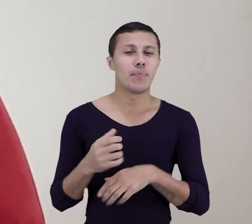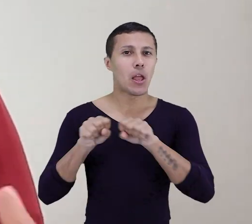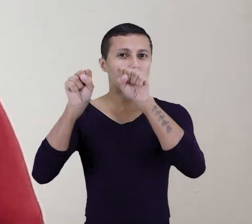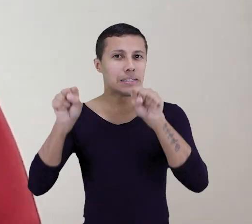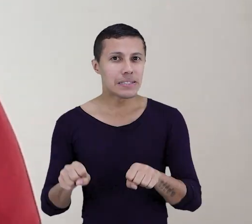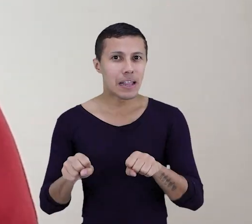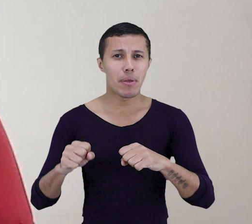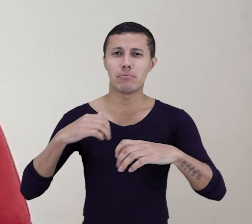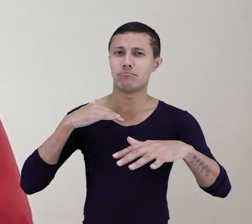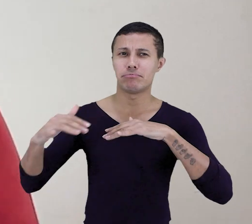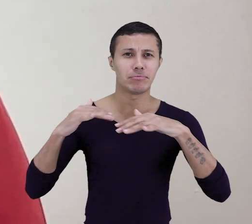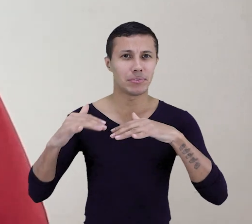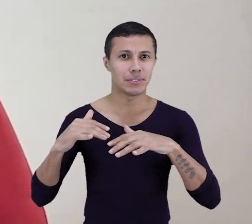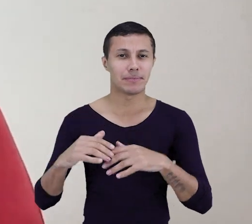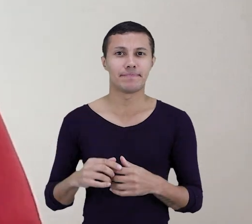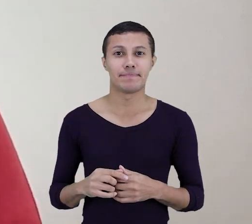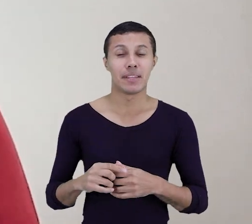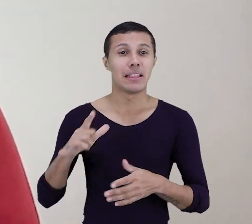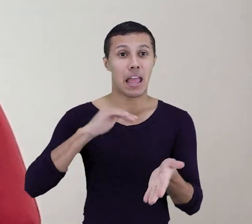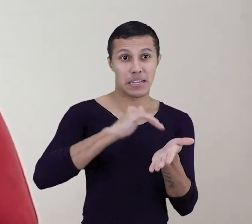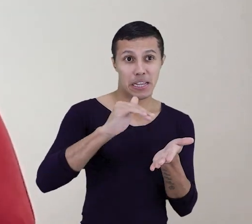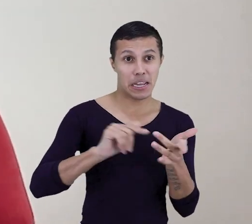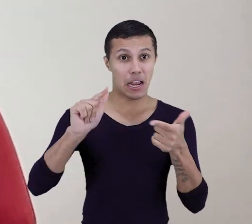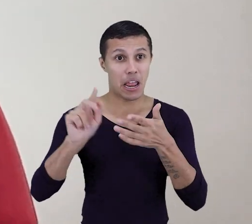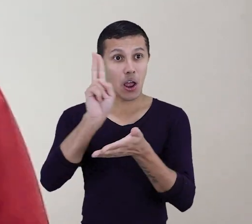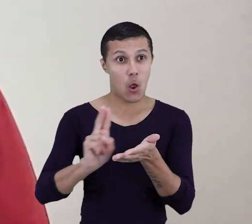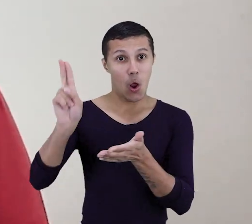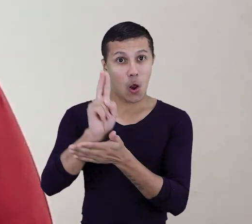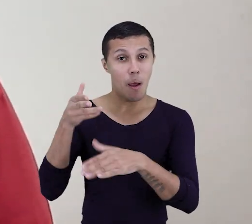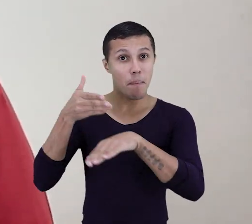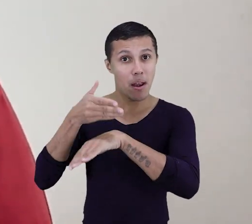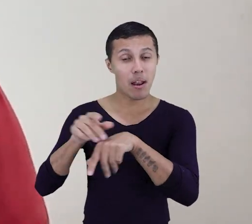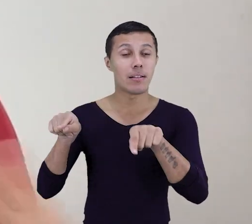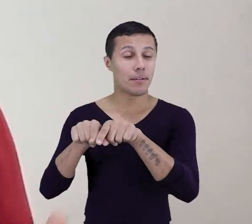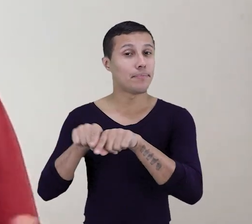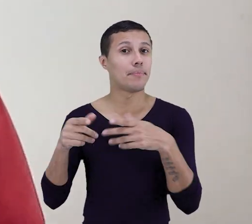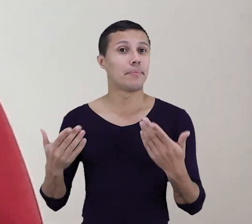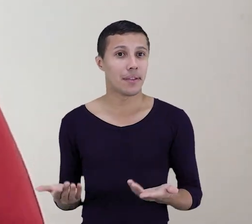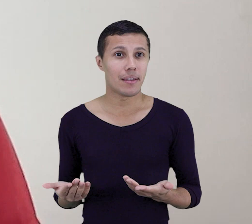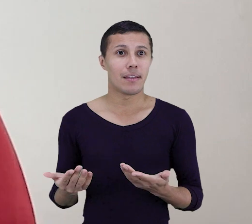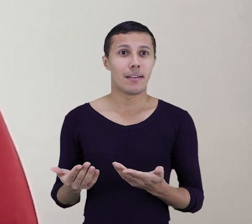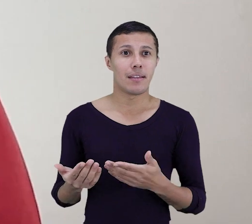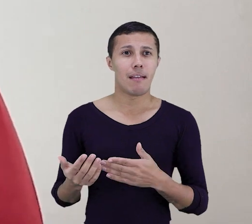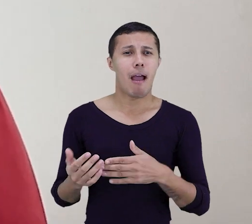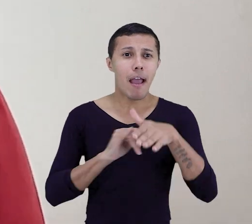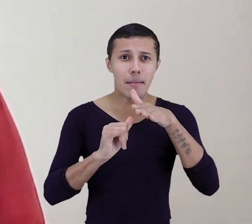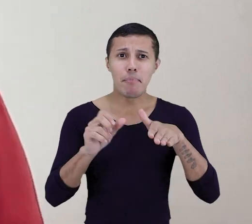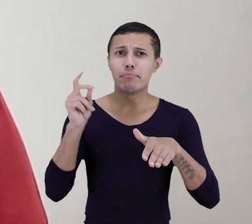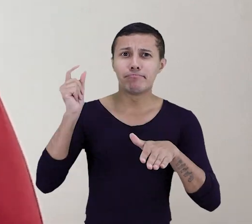ecossistema está sempre em movimento, né? Então, temos as secretarias, as universidades participando, então, as startups mais